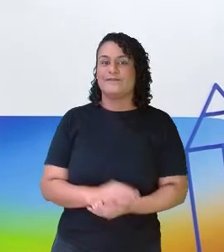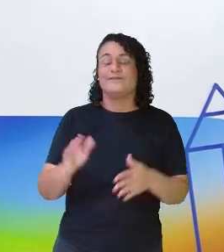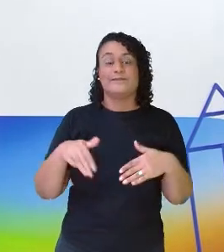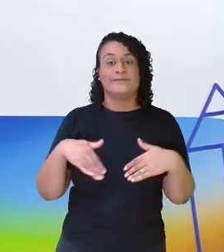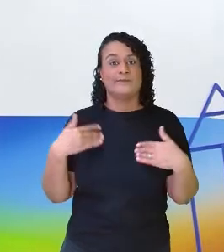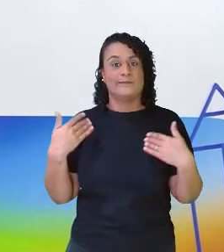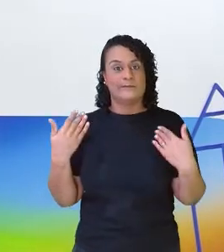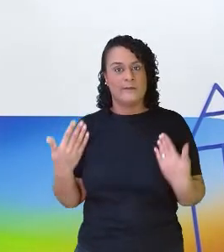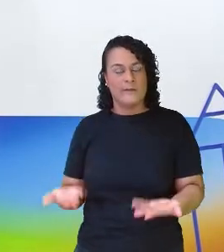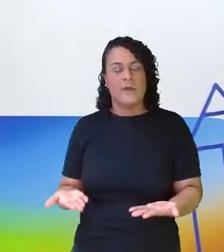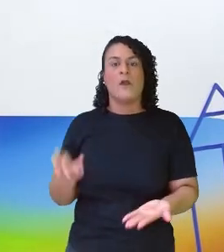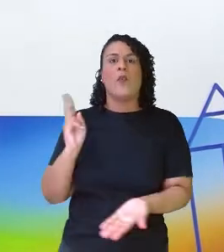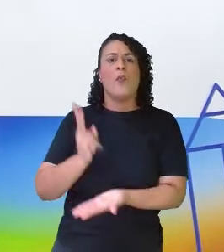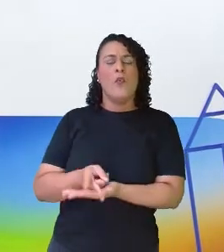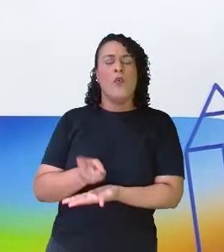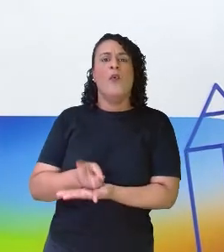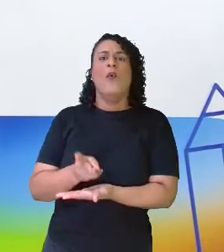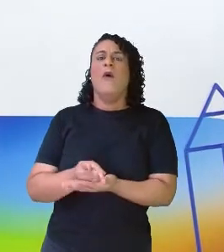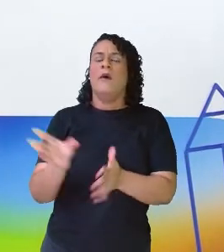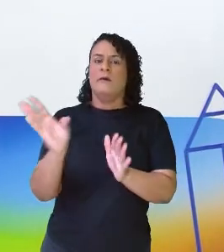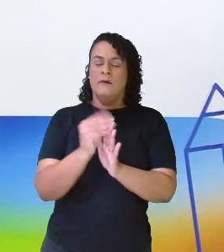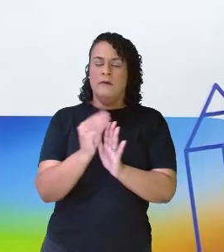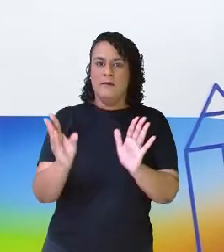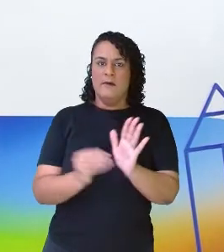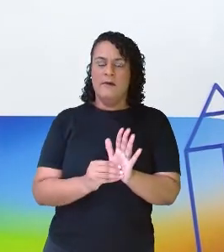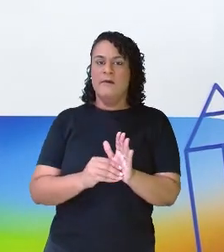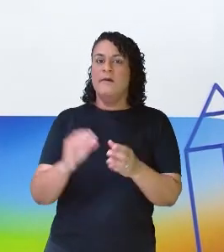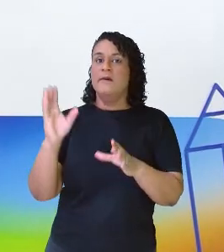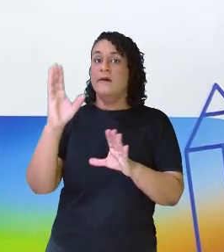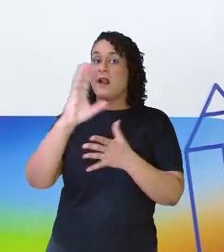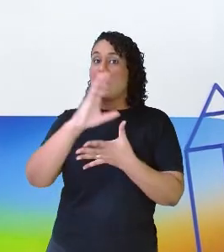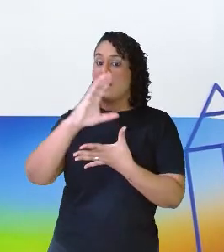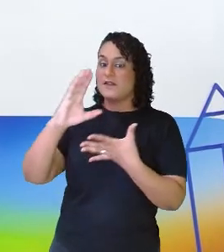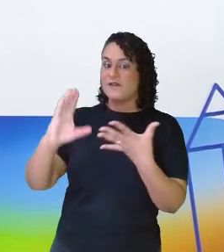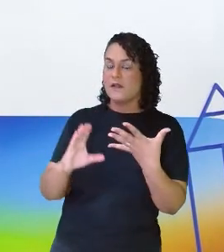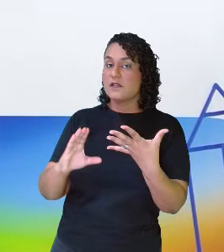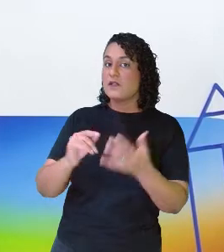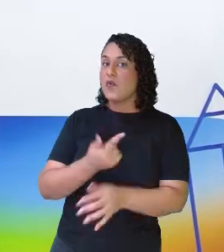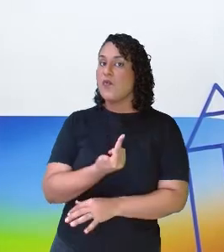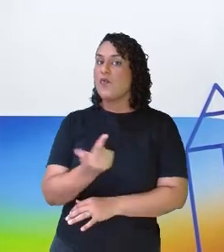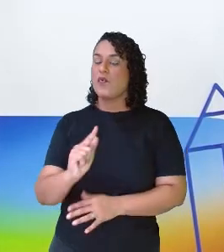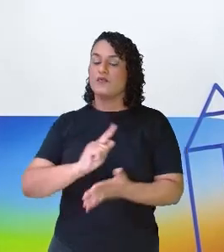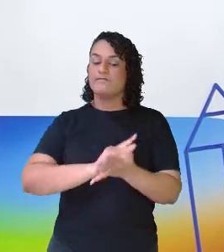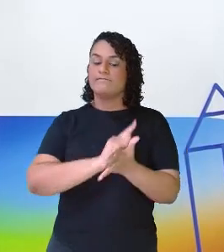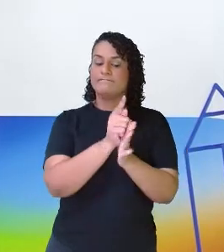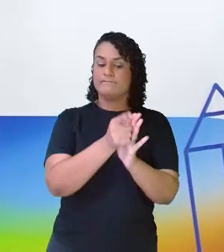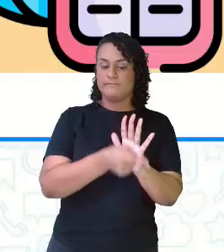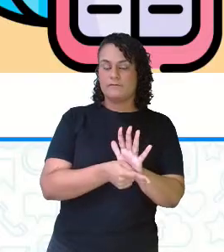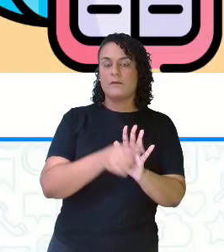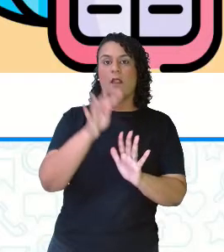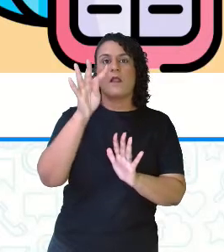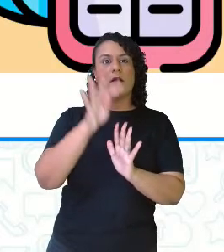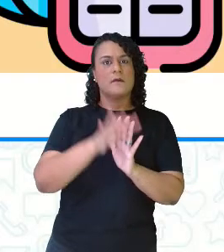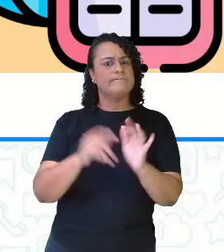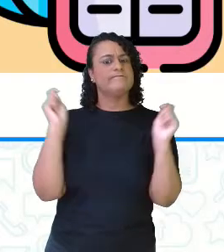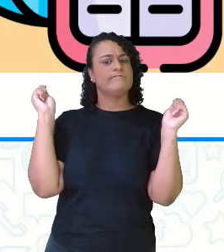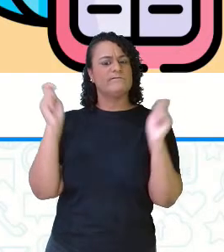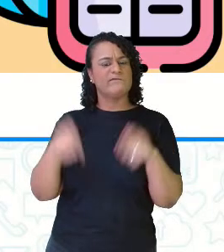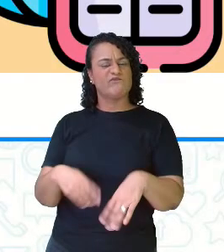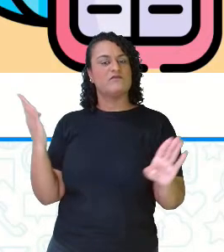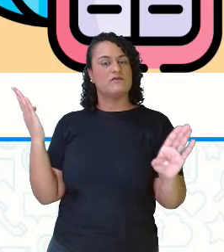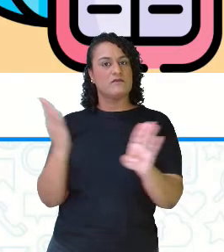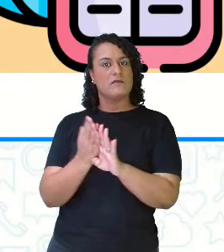em verbetes, eu trouxe outra classificação de verbetes para aqui para vocês. Ó. É um gênero textual que pode ser encontrado